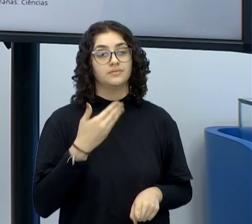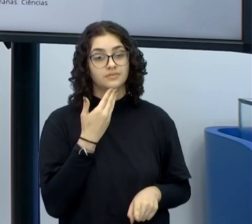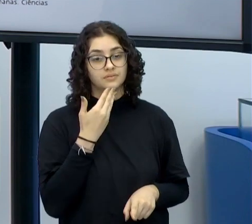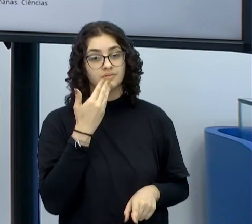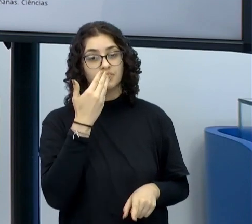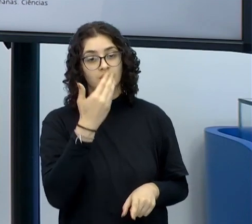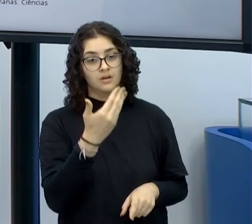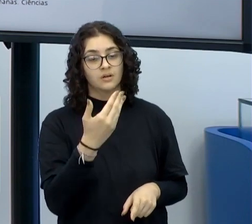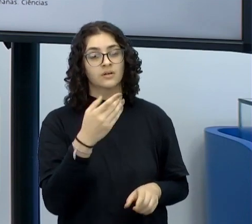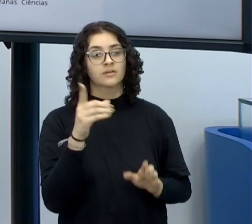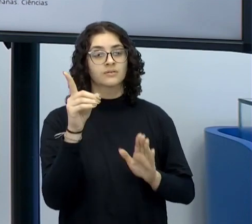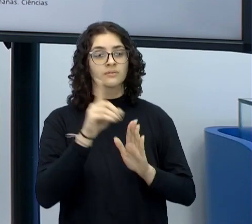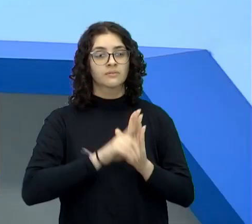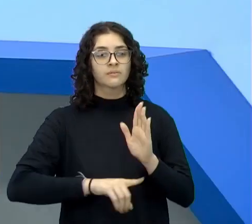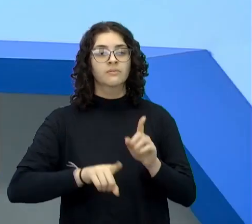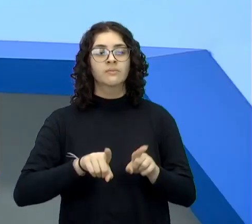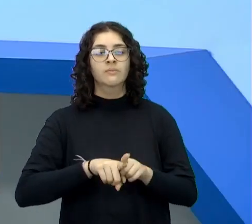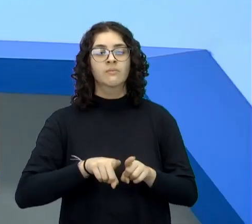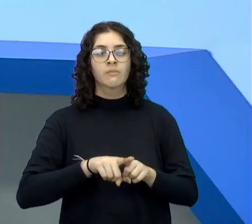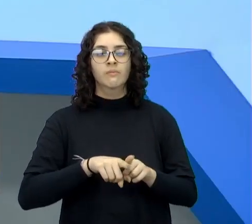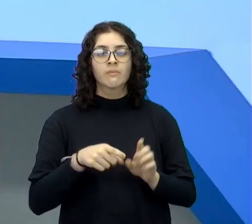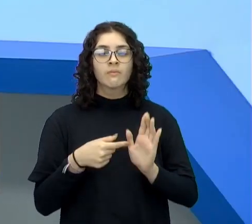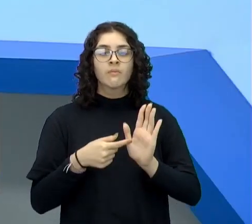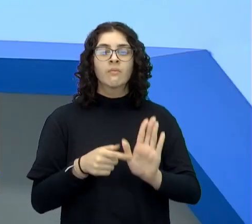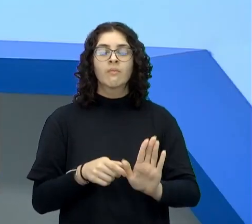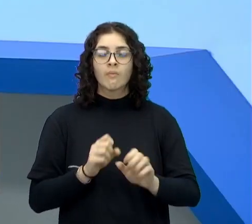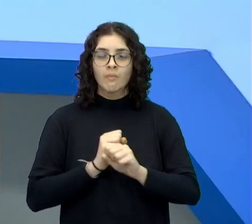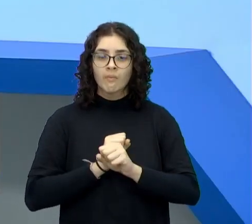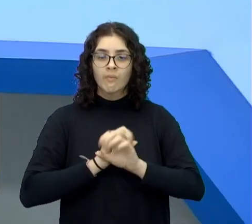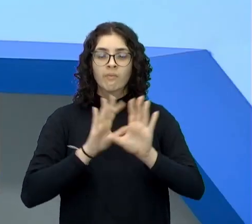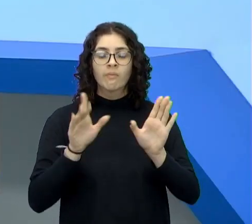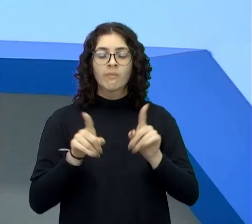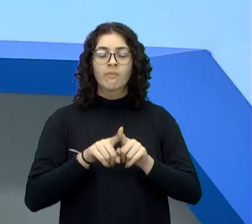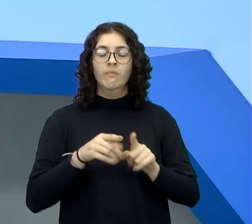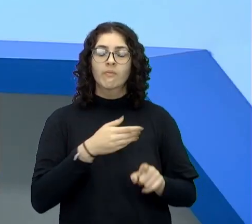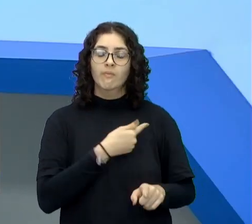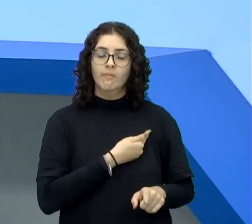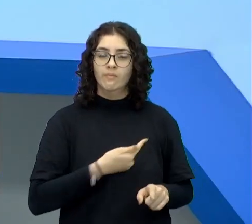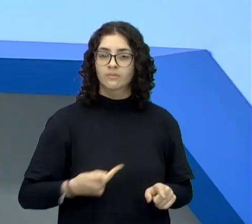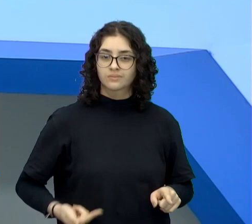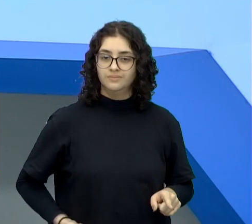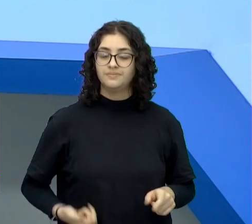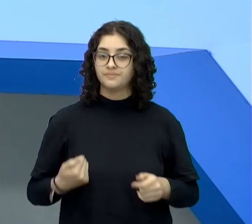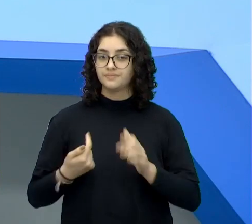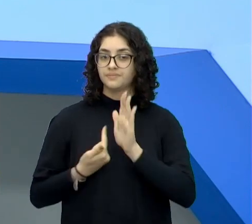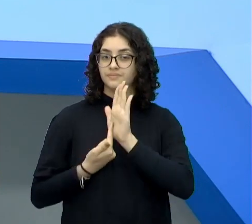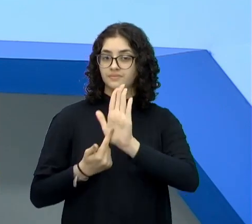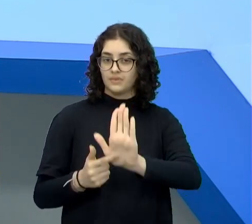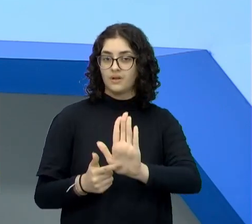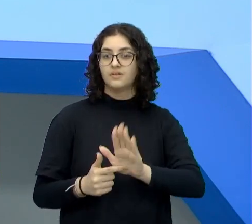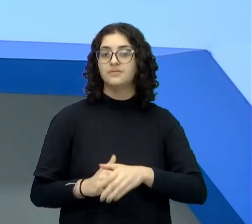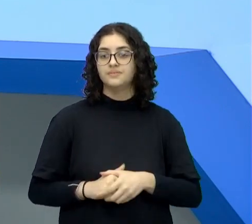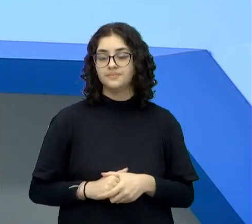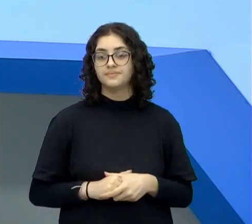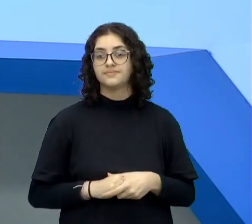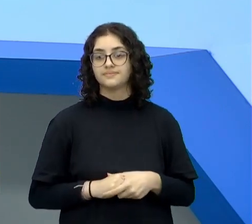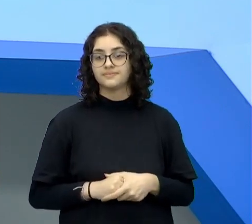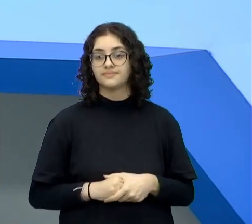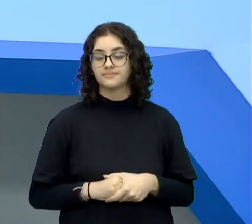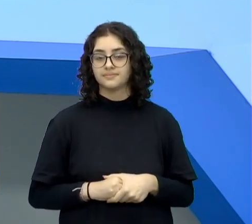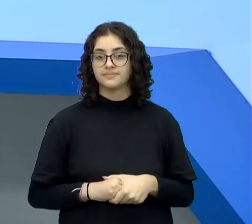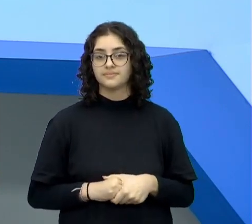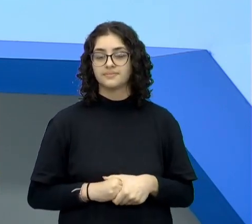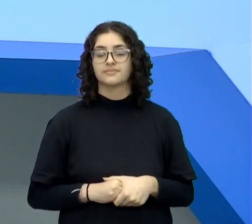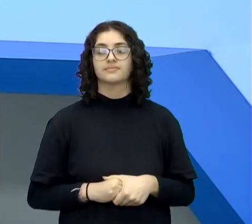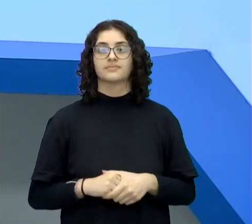esses nossos direitos. E dados transparentes, tanto, né, por parte do governo, né, que tem que expor esses dados, né? Então, mostrar a